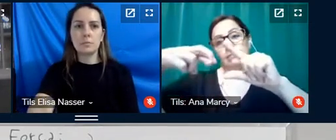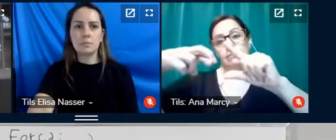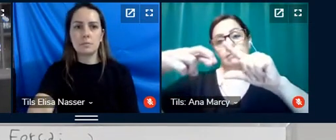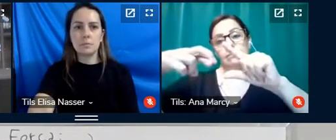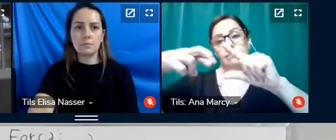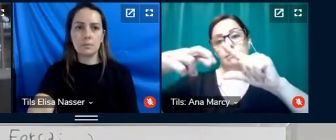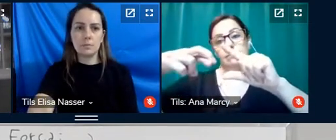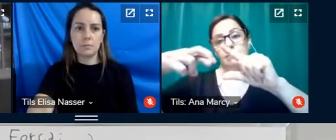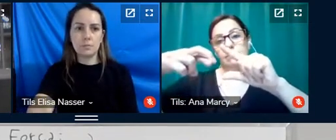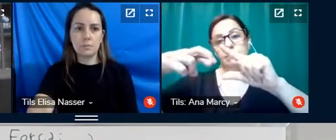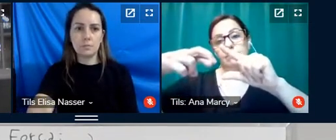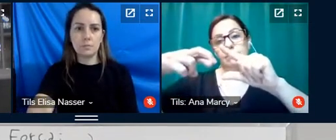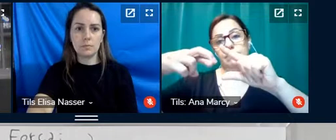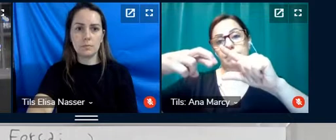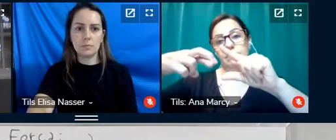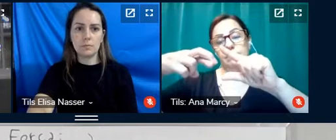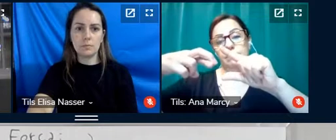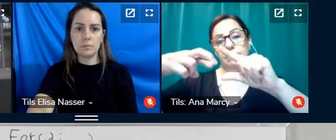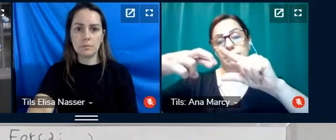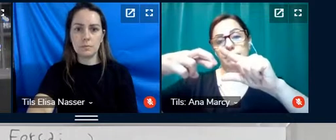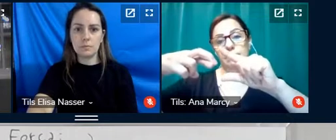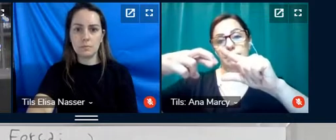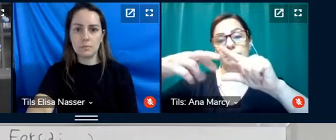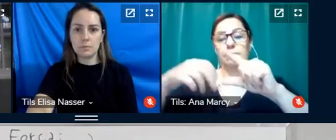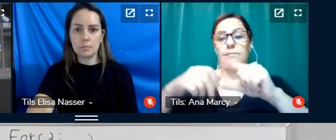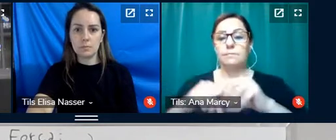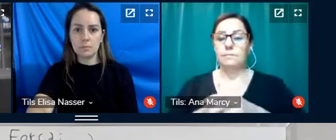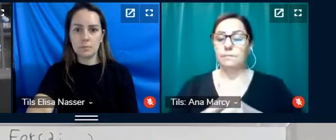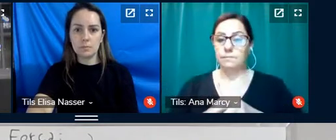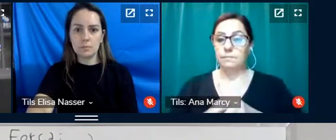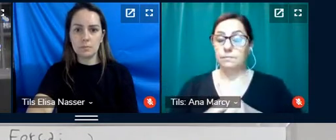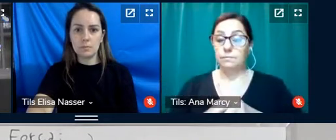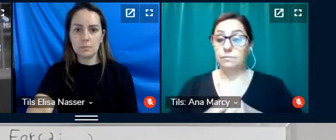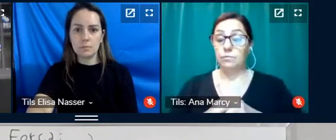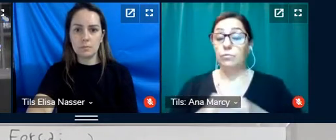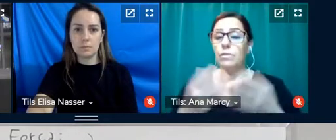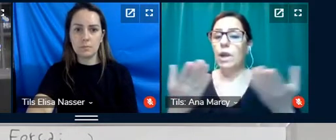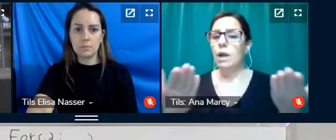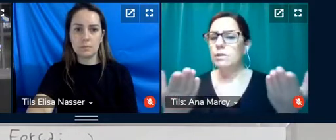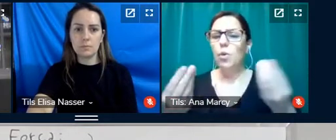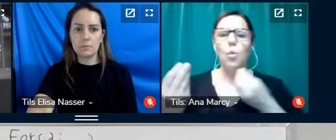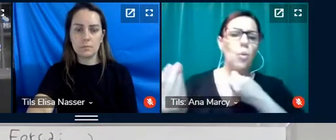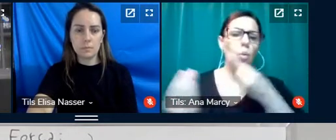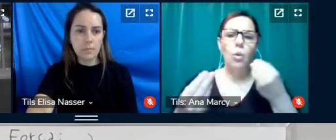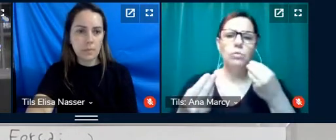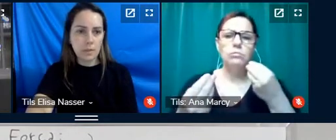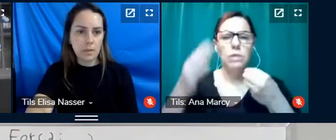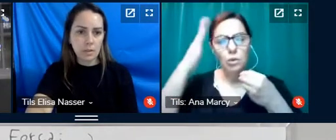O ângulo alfa me dá a direção. E o sentido?